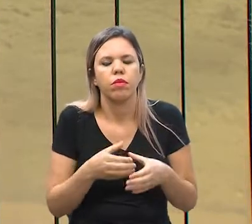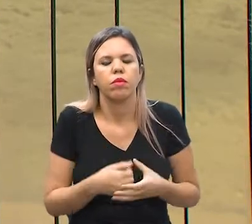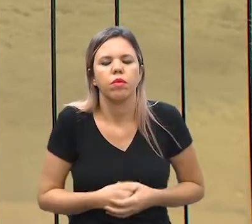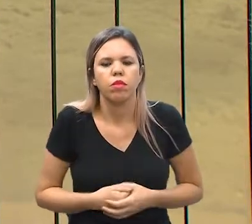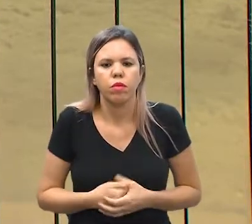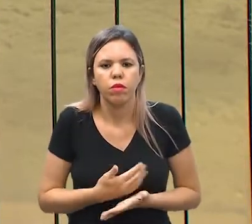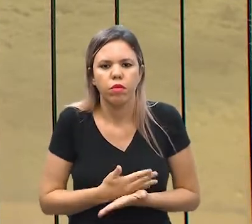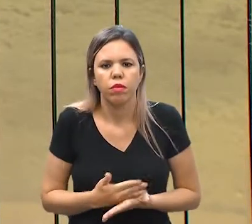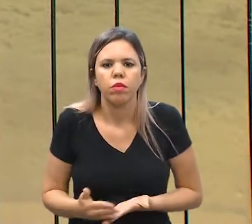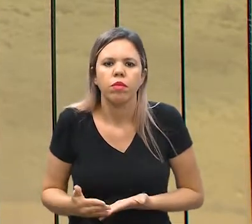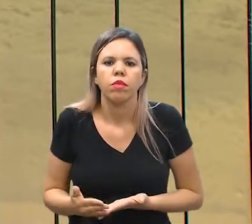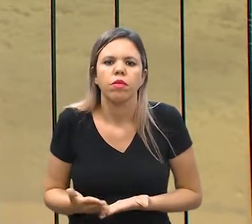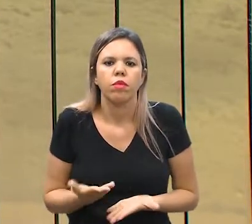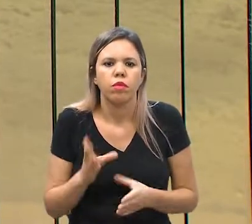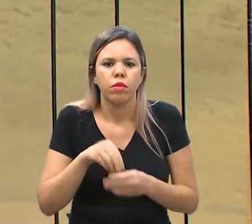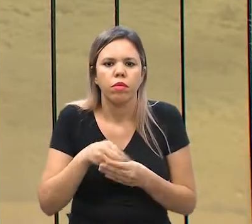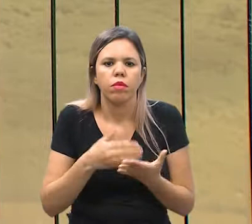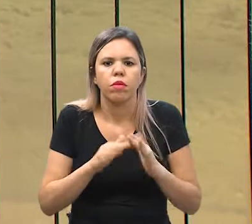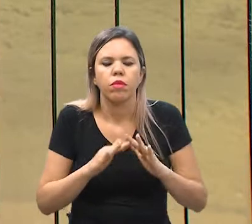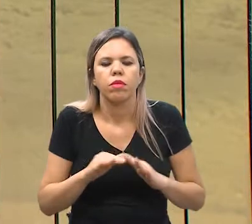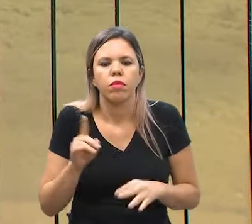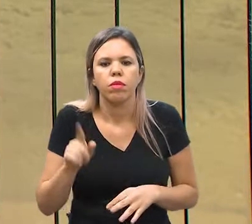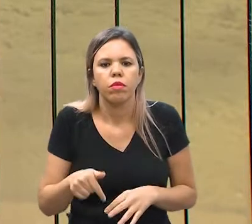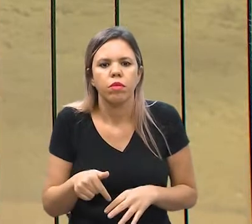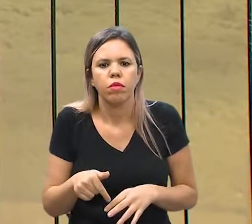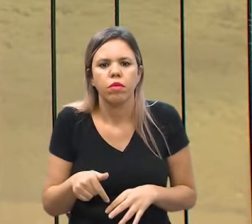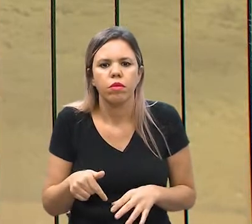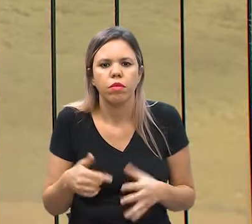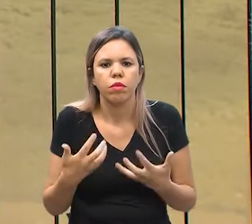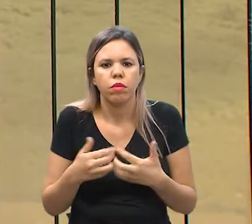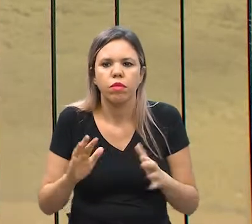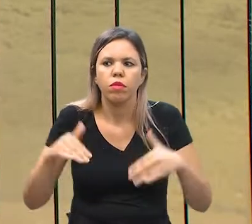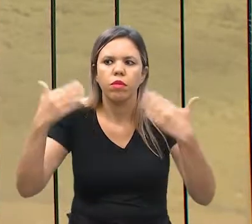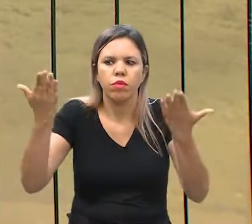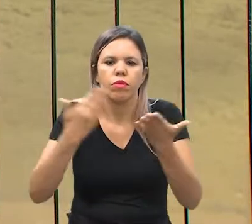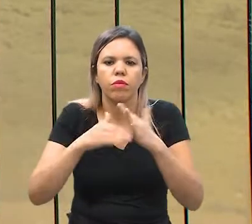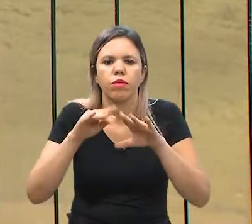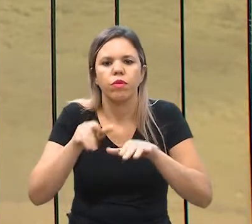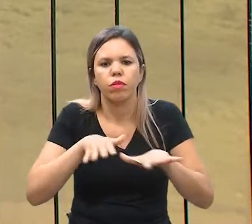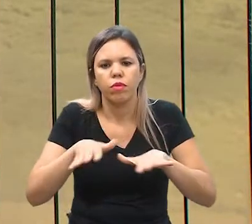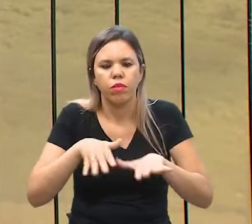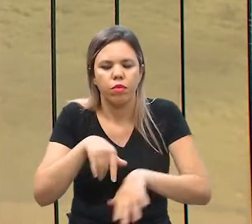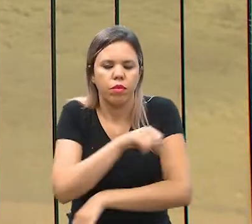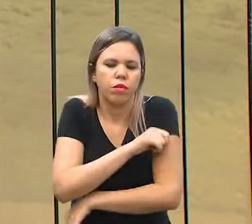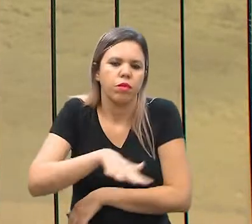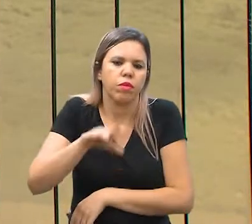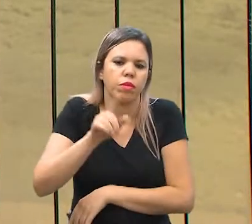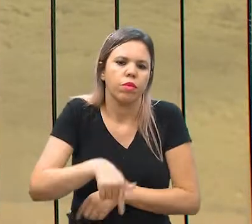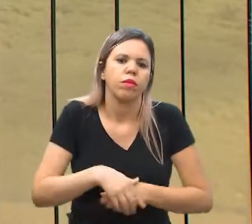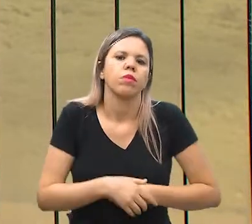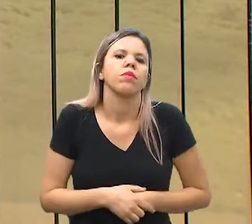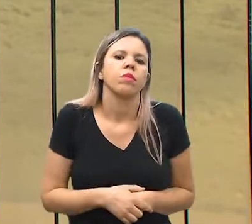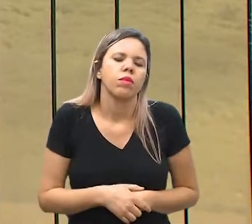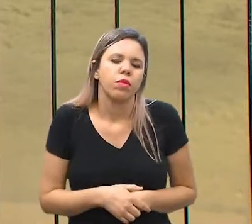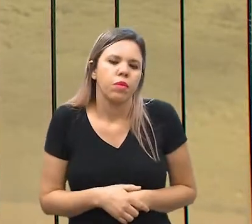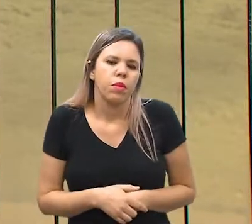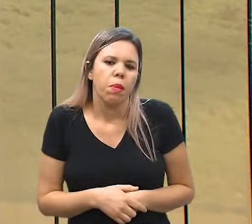que são iniciadas dentro da escola. E isso acaba refletindo para fora. Então o movimento estudantil, ela é